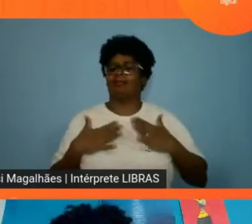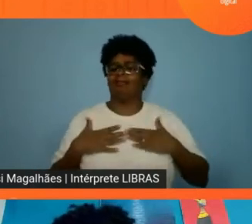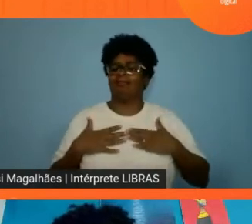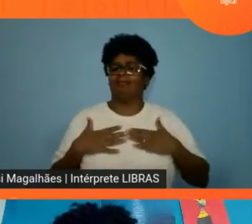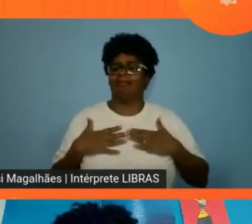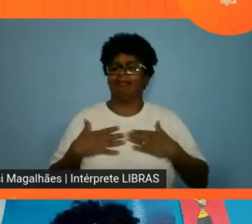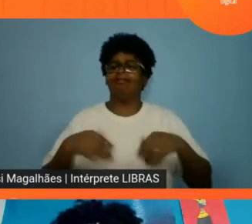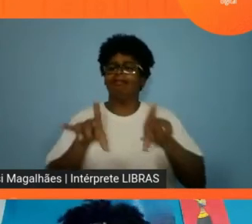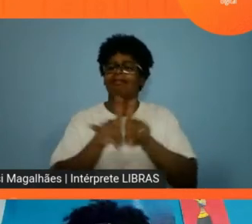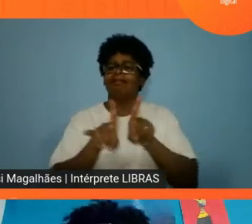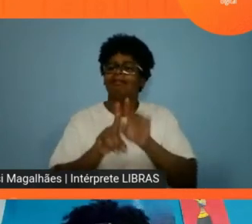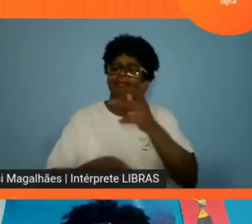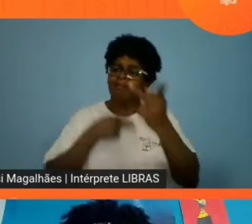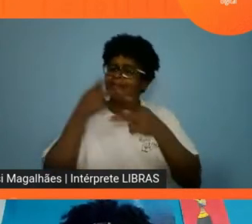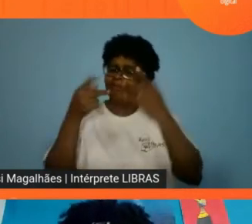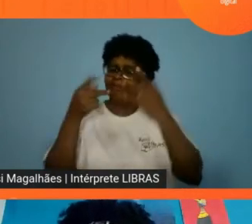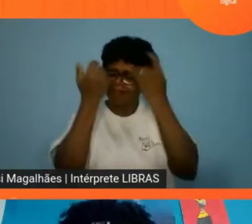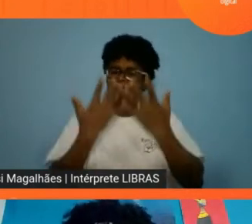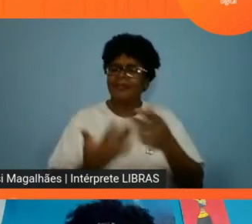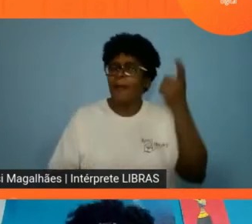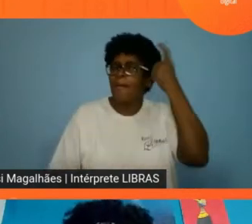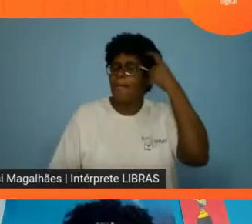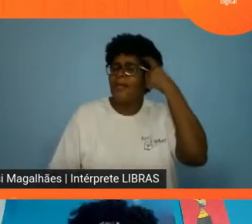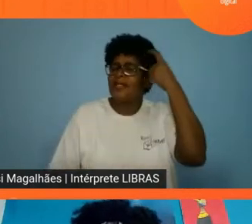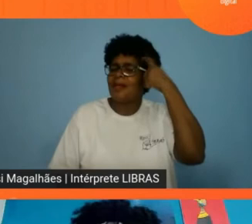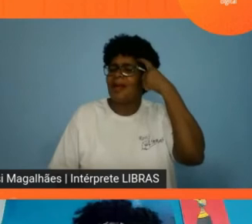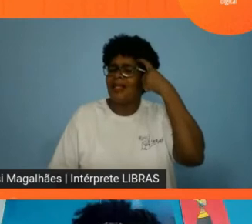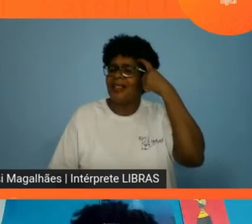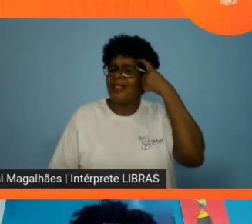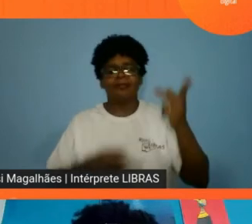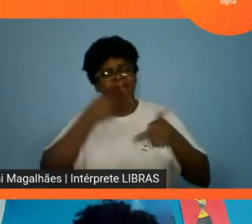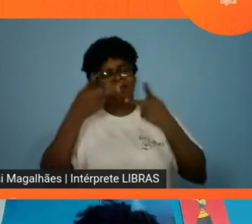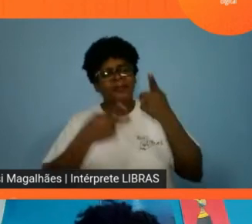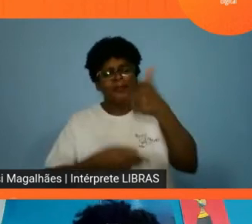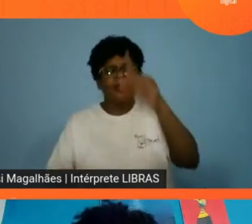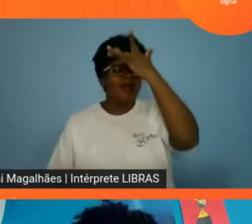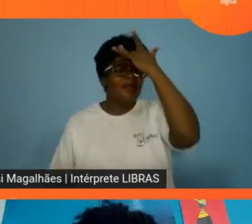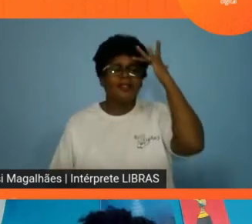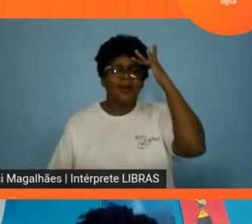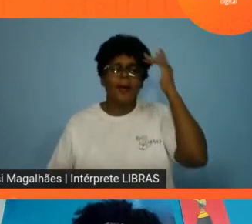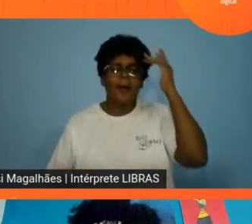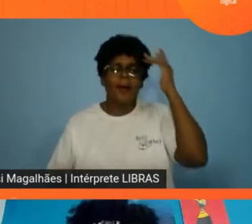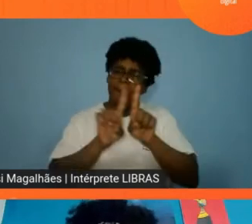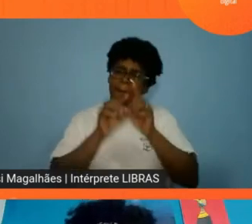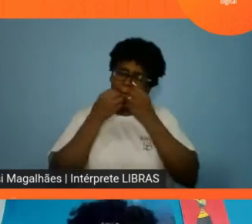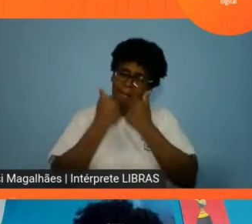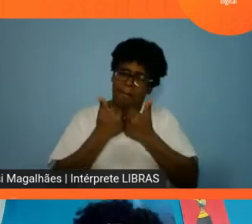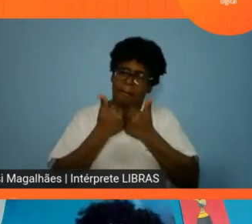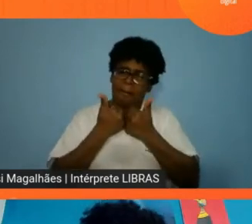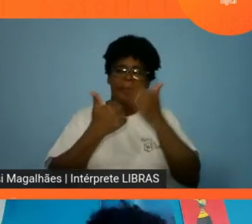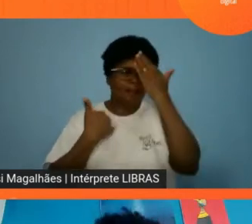É essa a contribuição que eu tenho aí do meu pensamento. Passo a palavra aí para a próxima mana que vai falar.